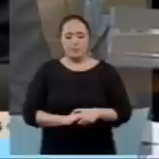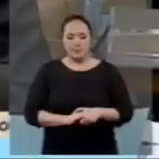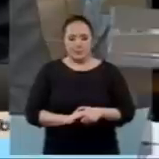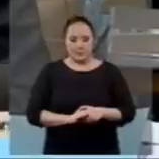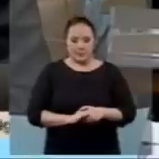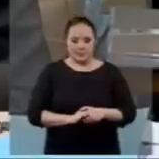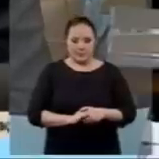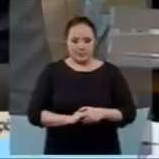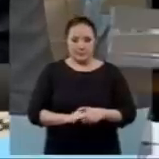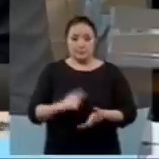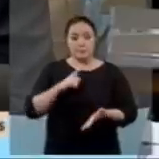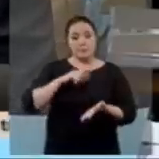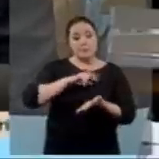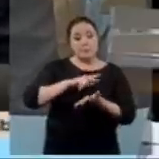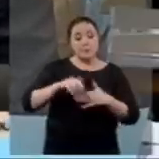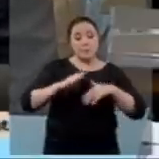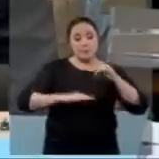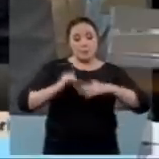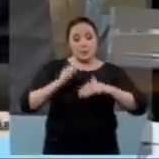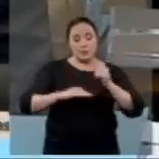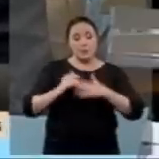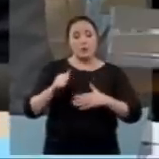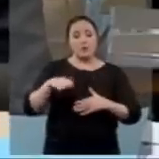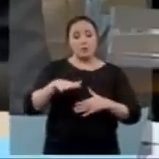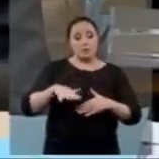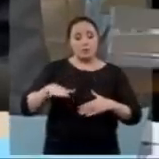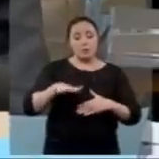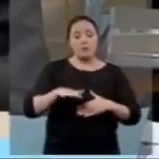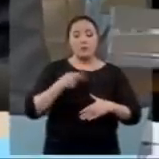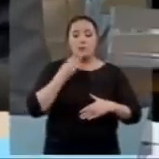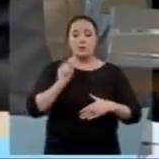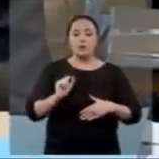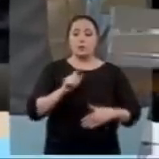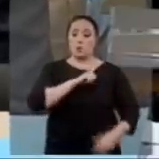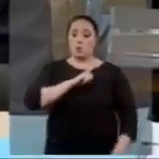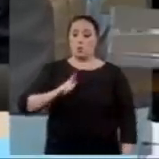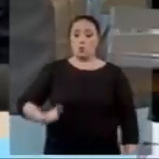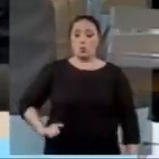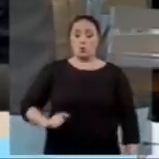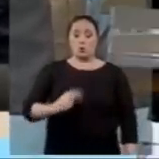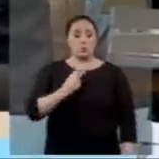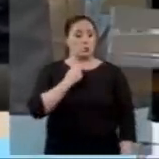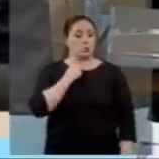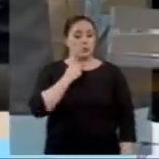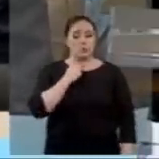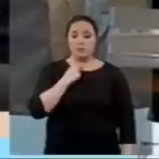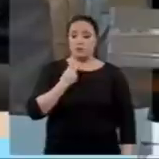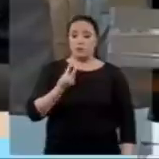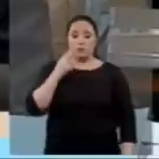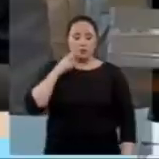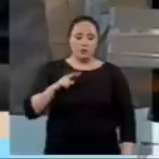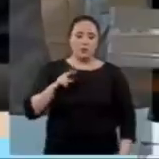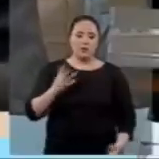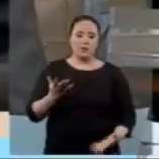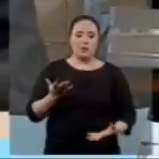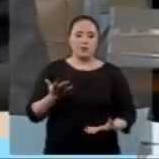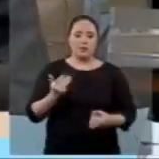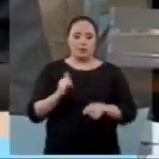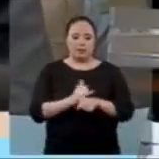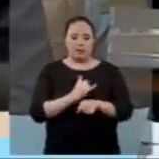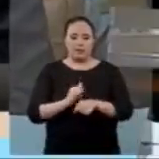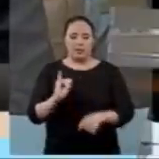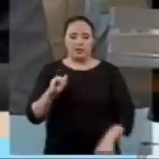eminentes doutrinadores, no sentido de que o Estado não pode valer-se de meios indiretos